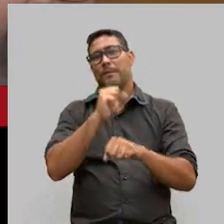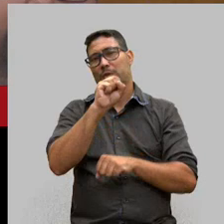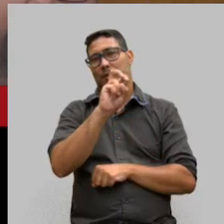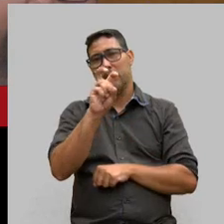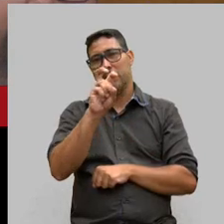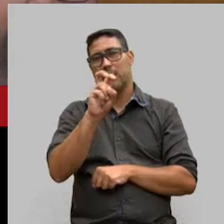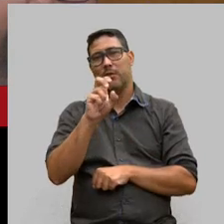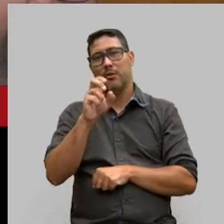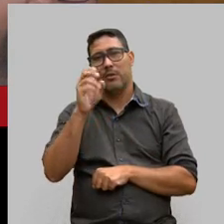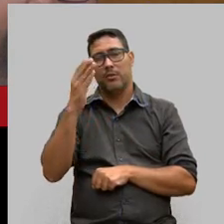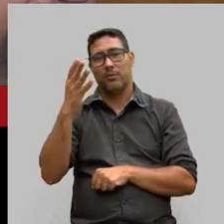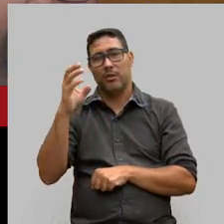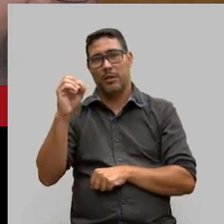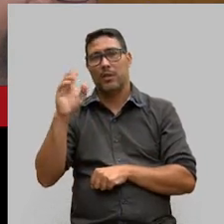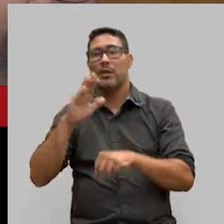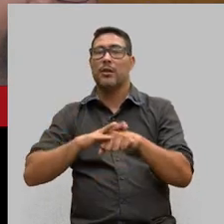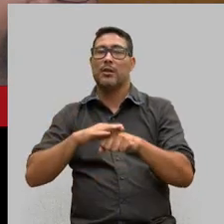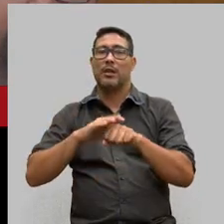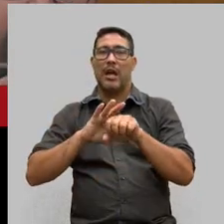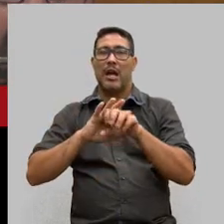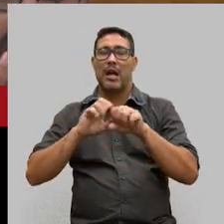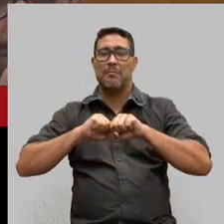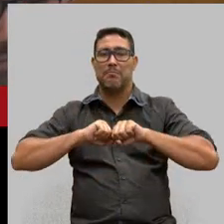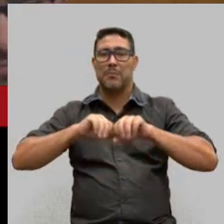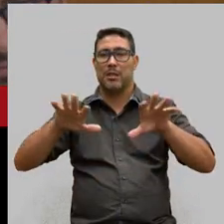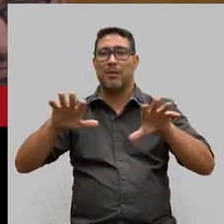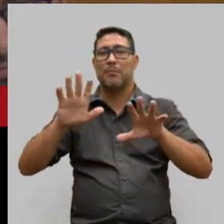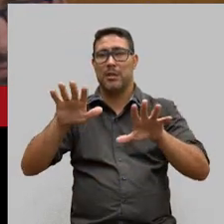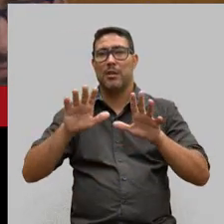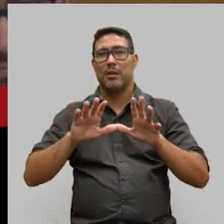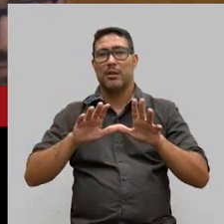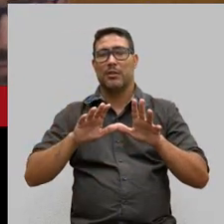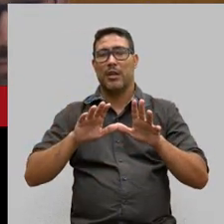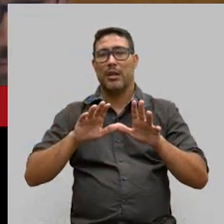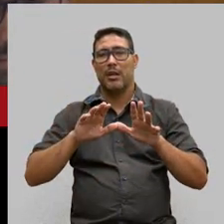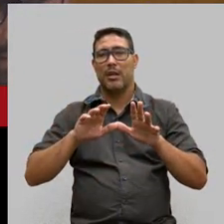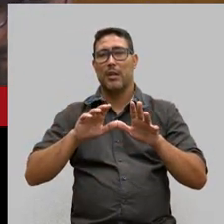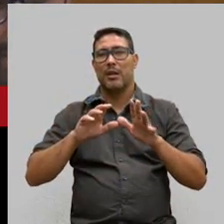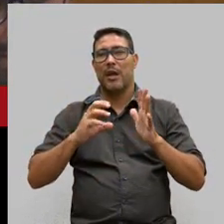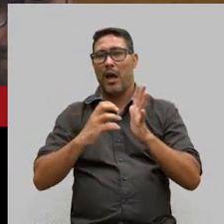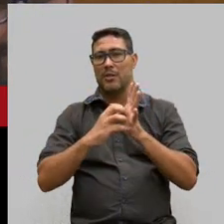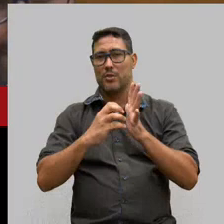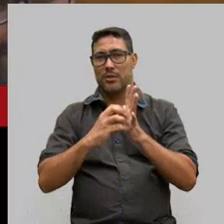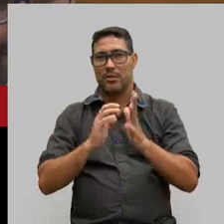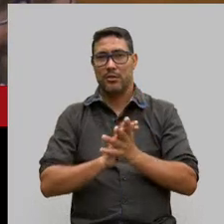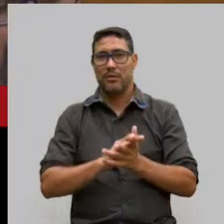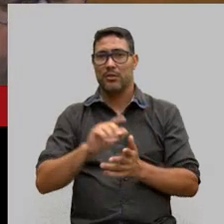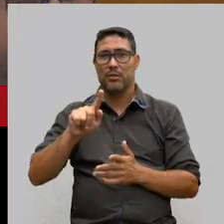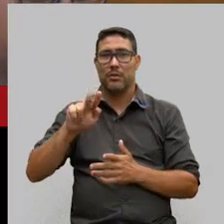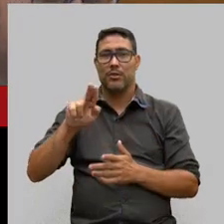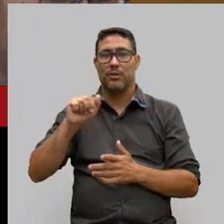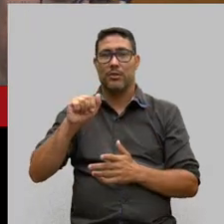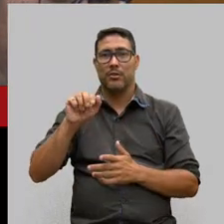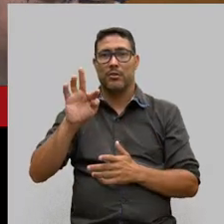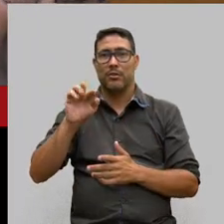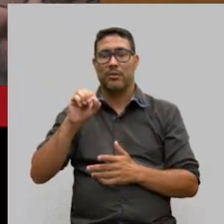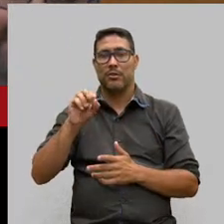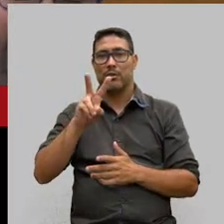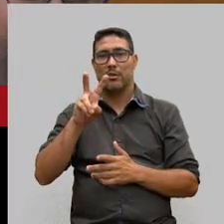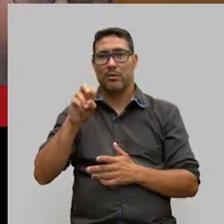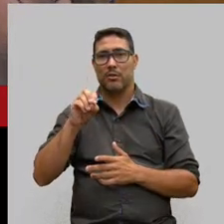epidemia da aides Dr Gustavo eu tem só assim o senhor não dá para falar do senhor sem